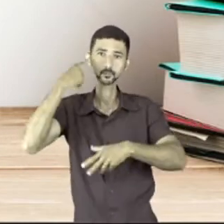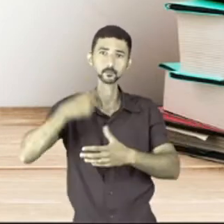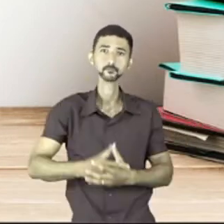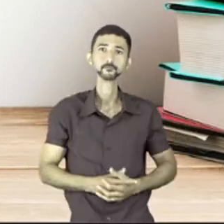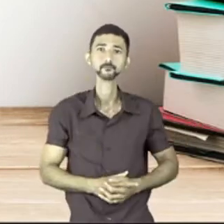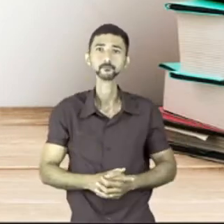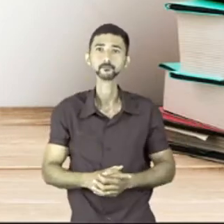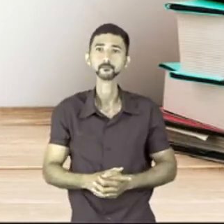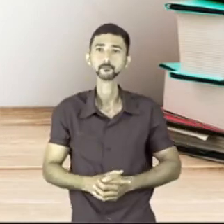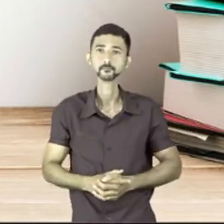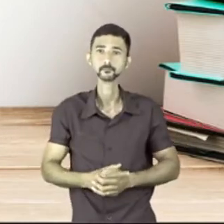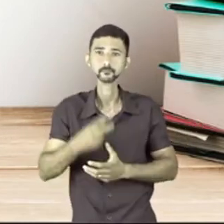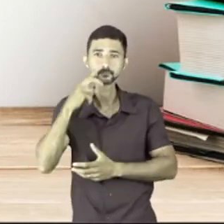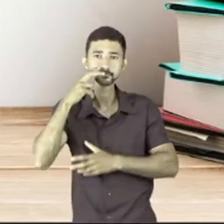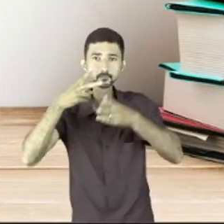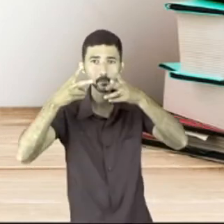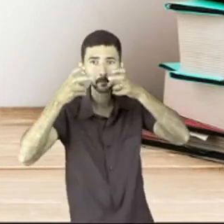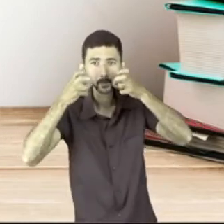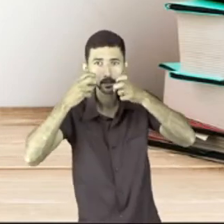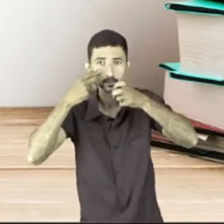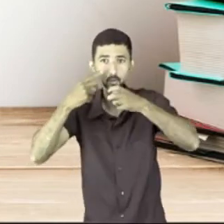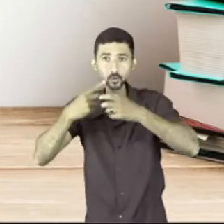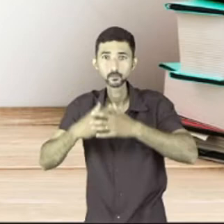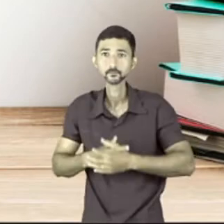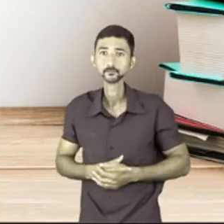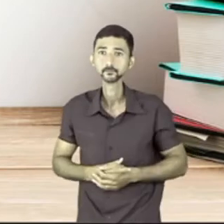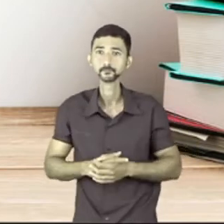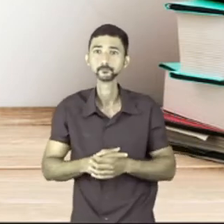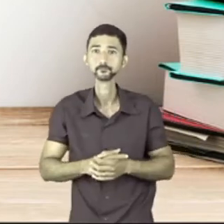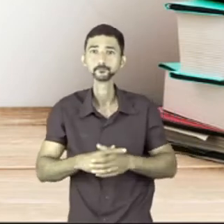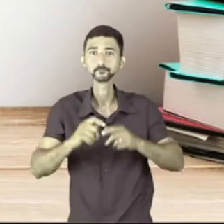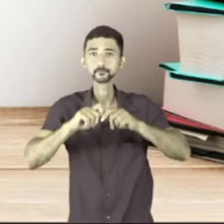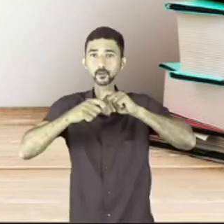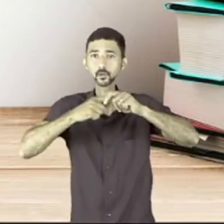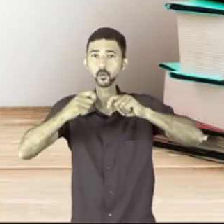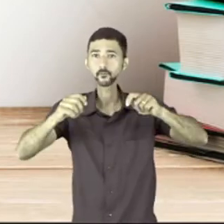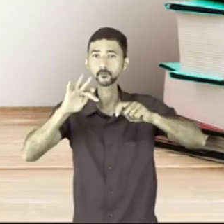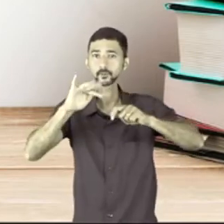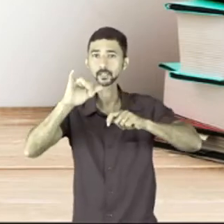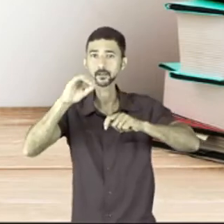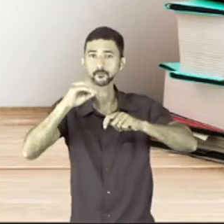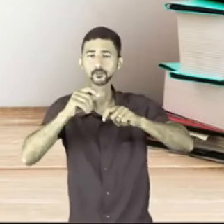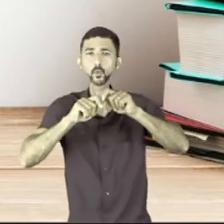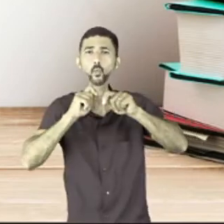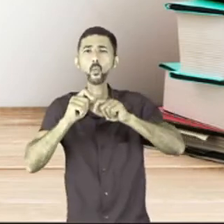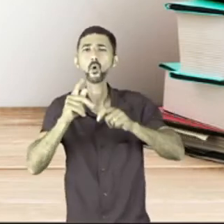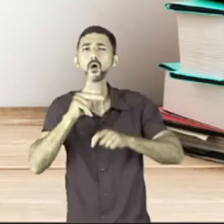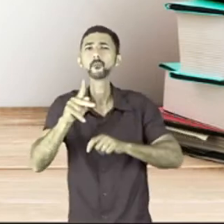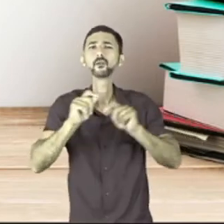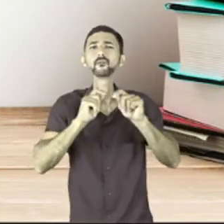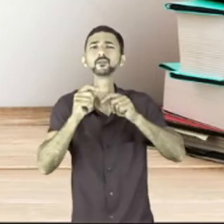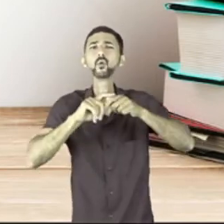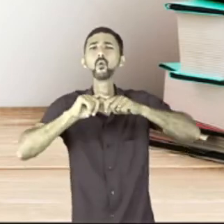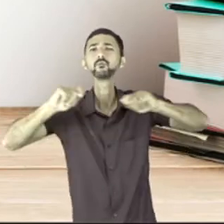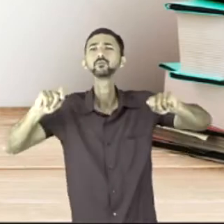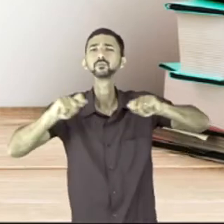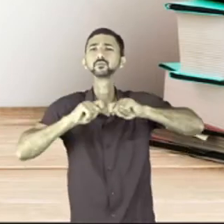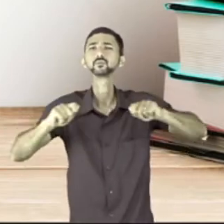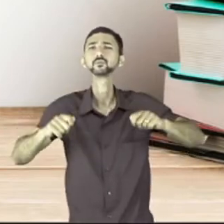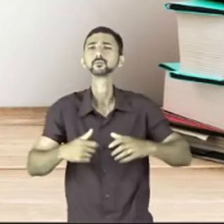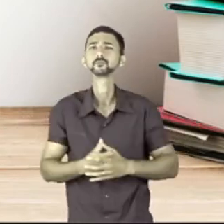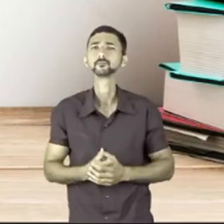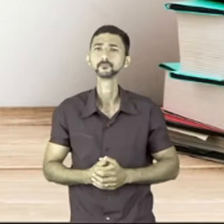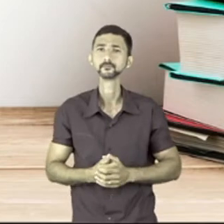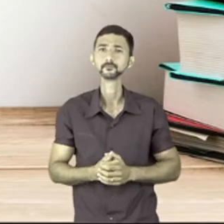só, olhem bem de perto. Existe um fio. Que isso, professor? Que fio é esse?